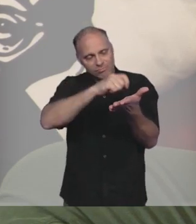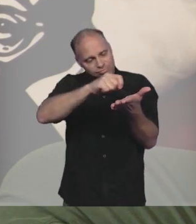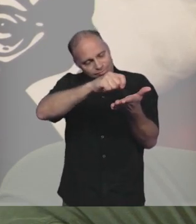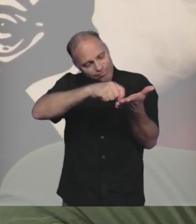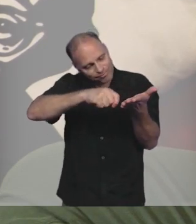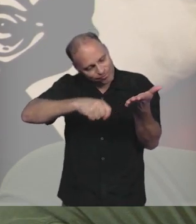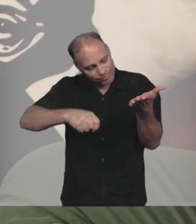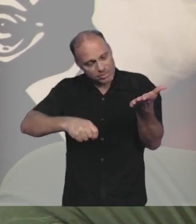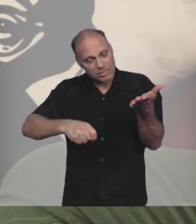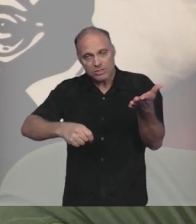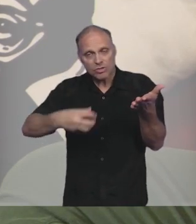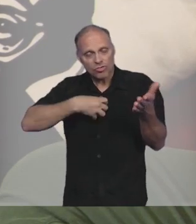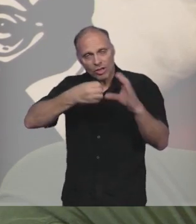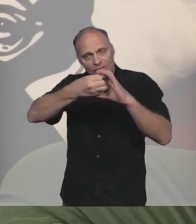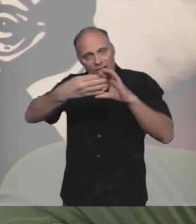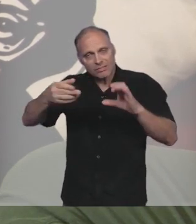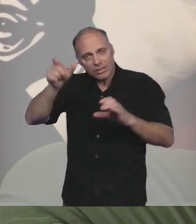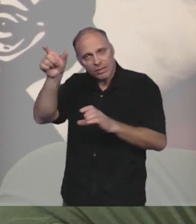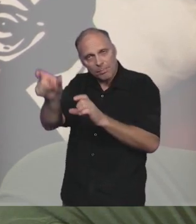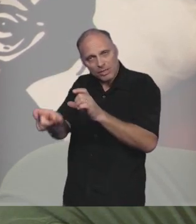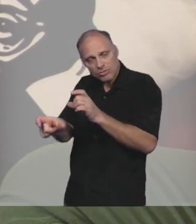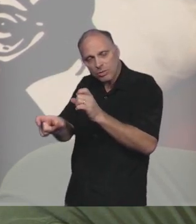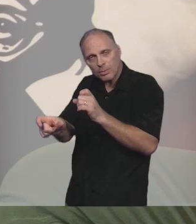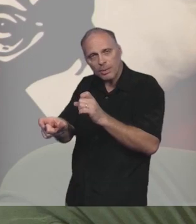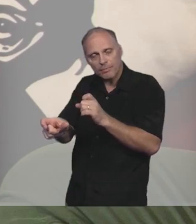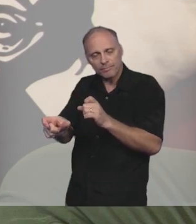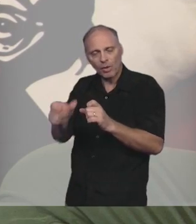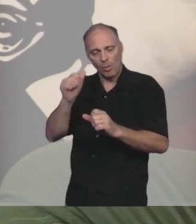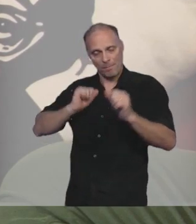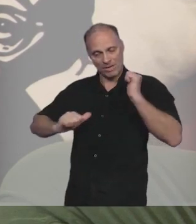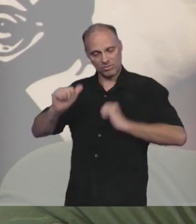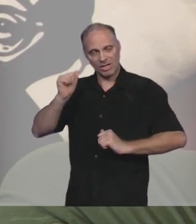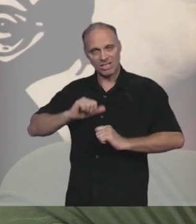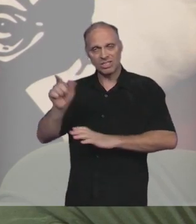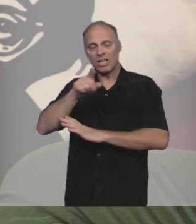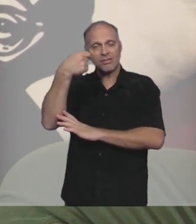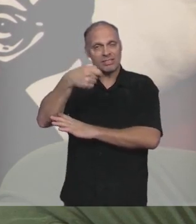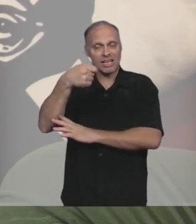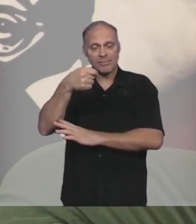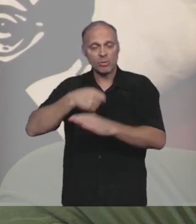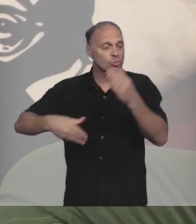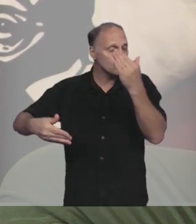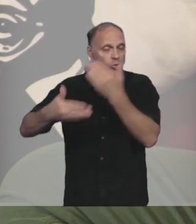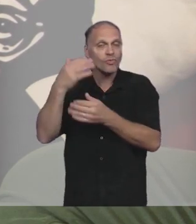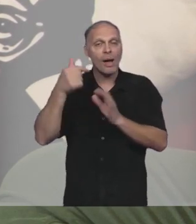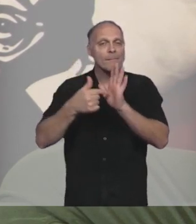não necessariamente esses aspectos vão aparecer para o público, mas vão estar em ti, na personagem.